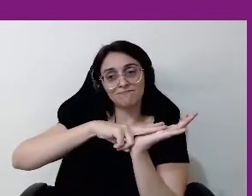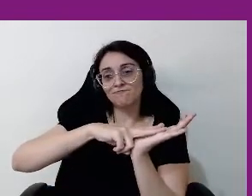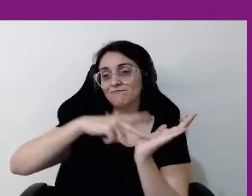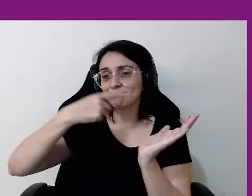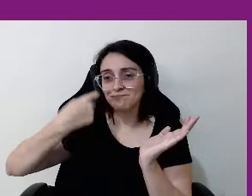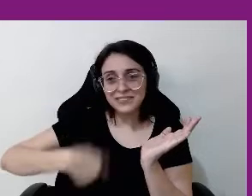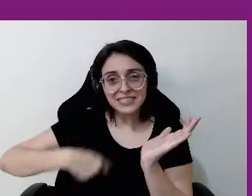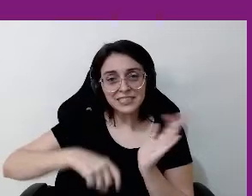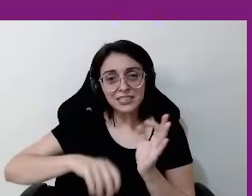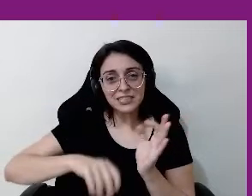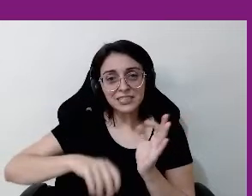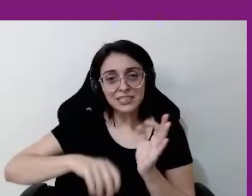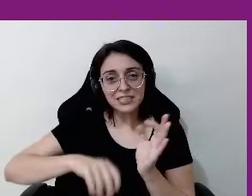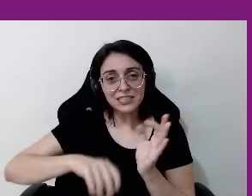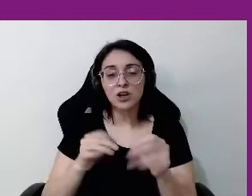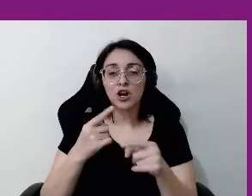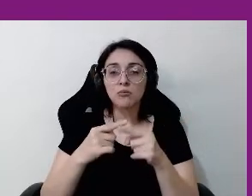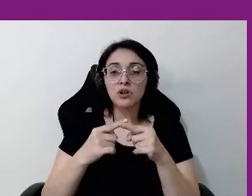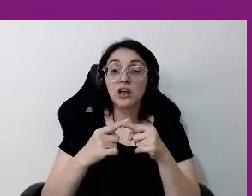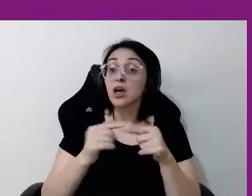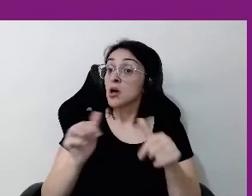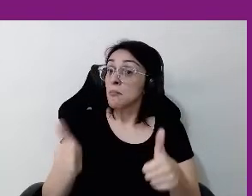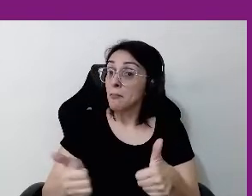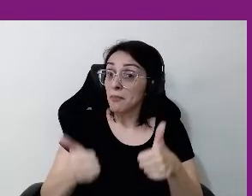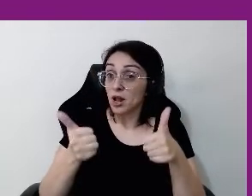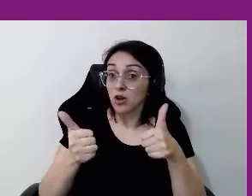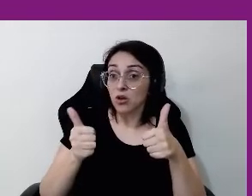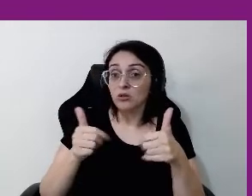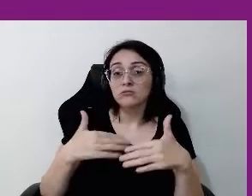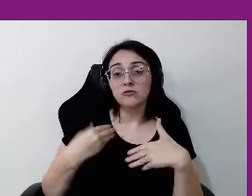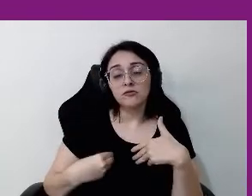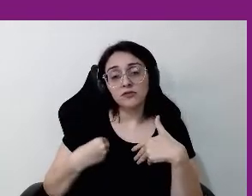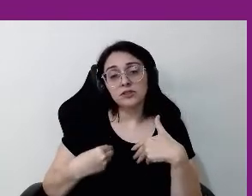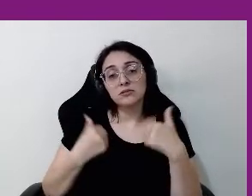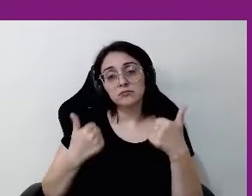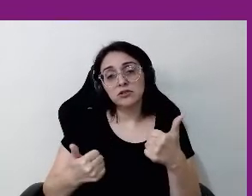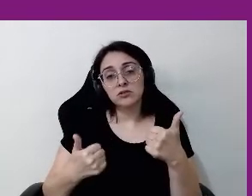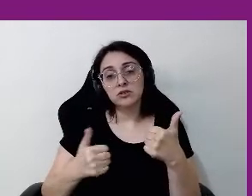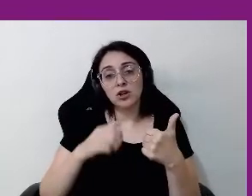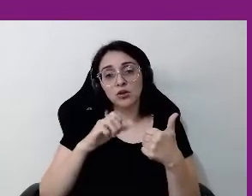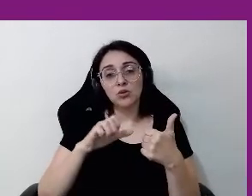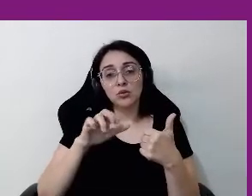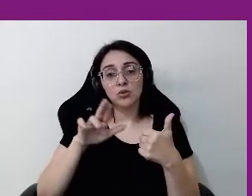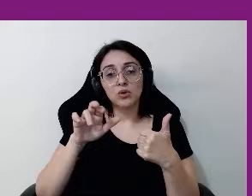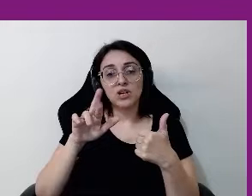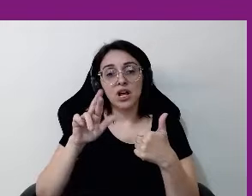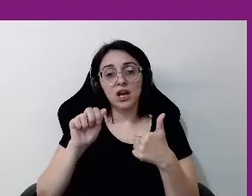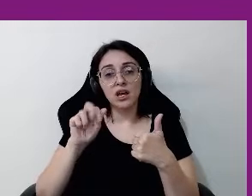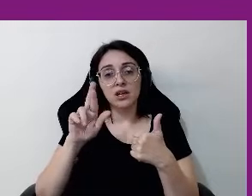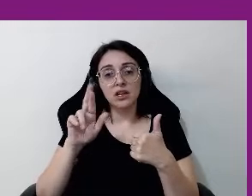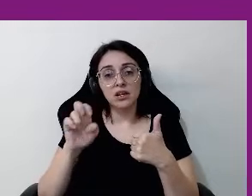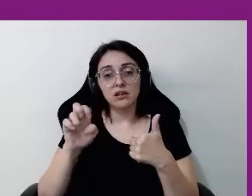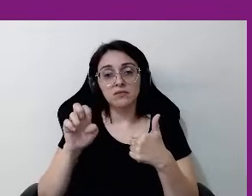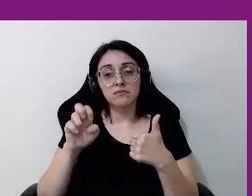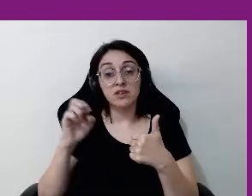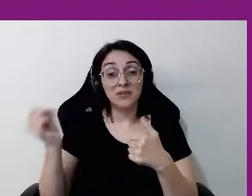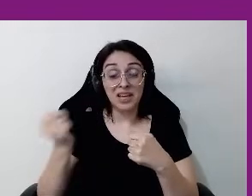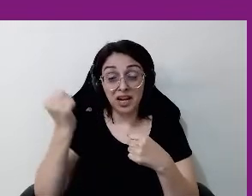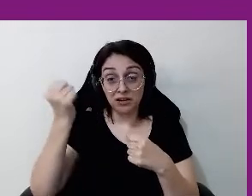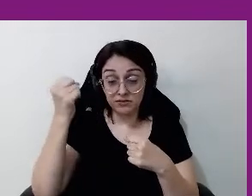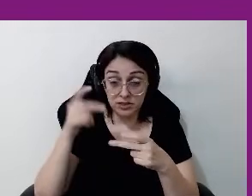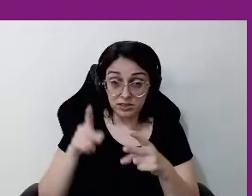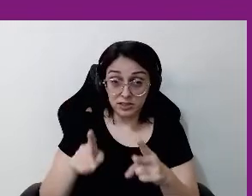mortalidade realmente caiu significativamente. O uso de curare nos mais graves, que